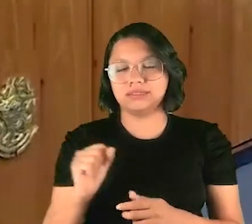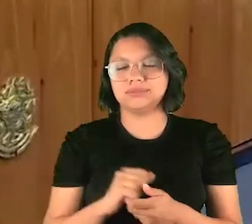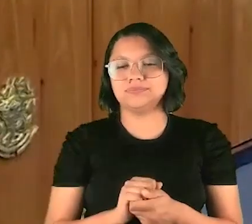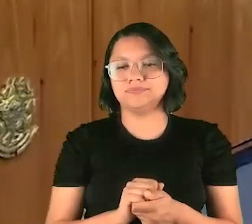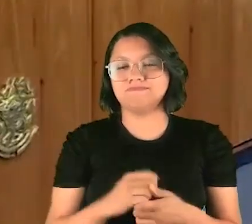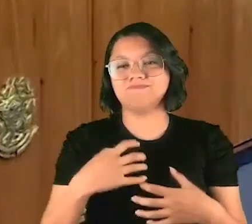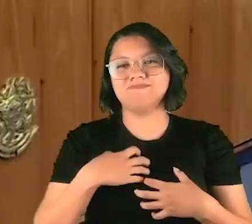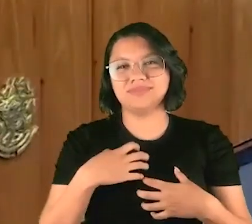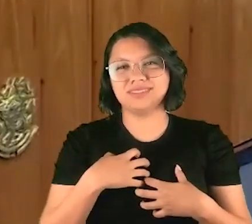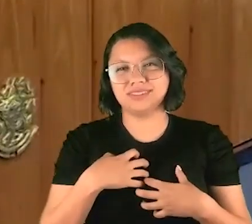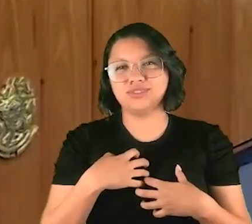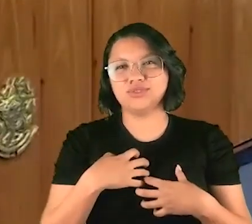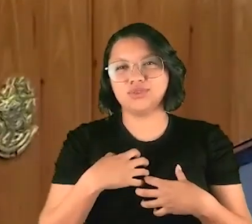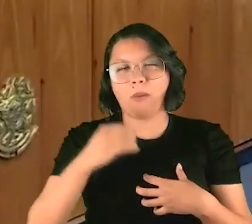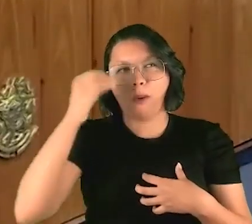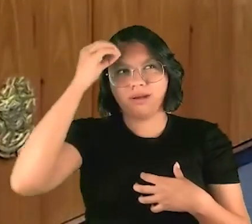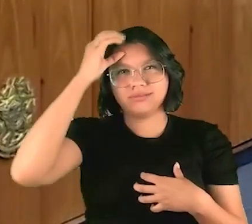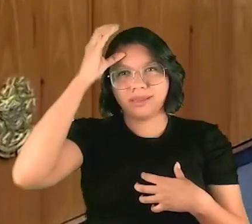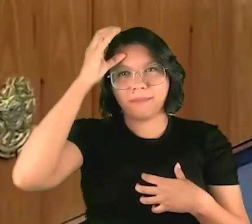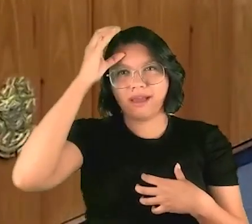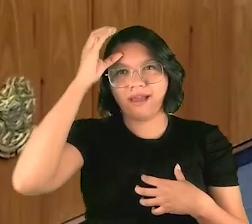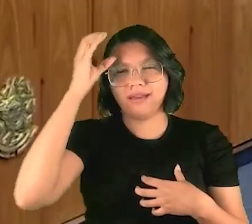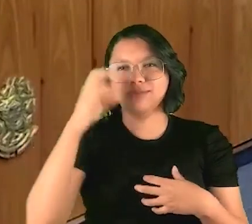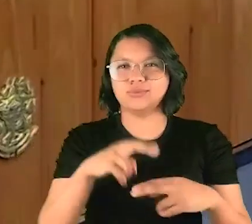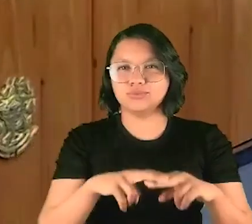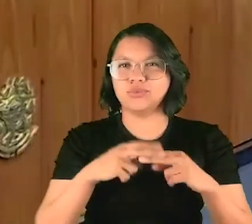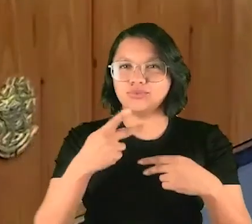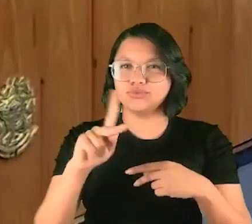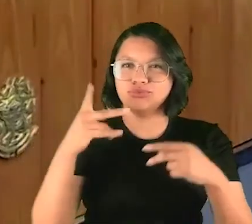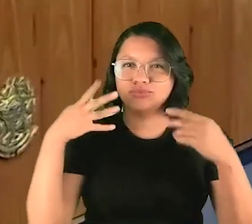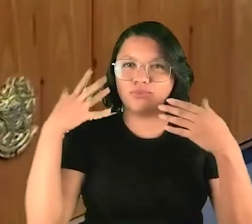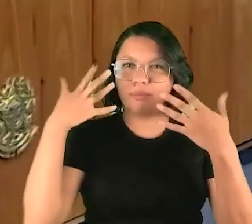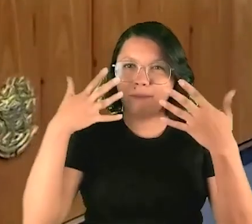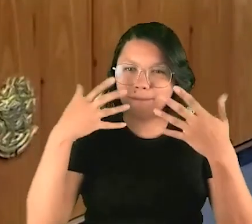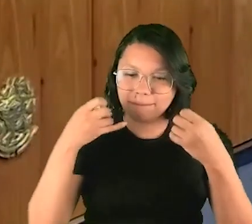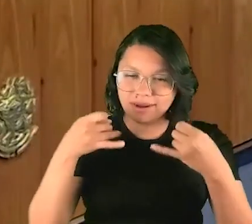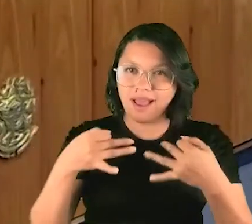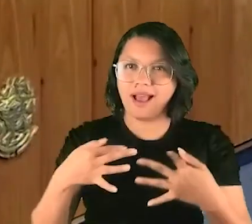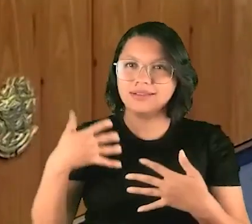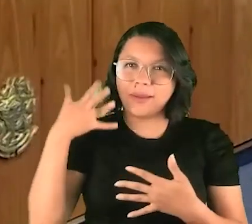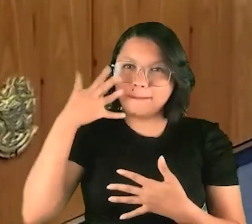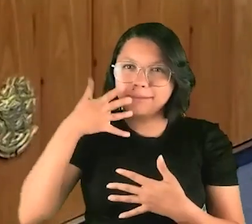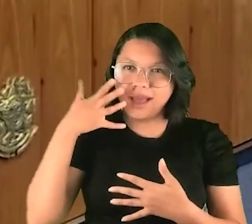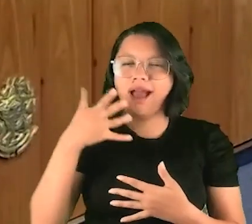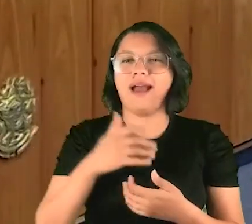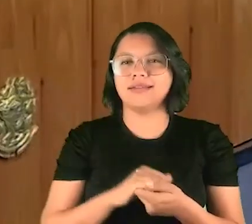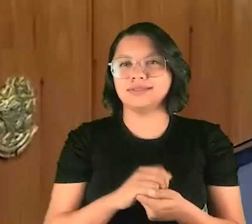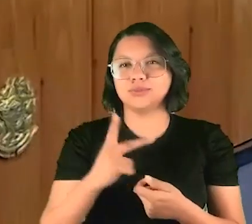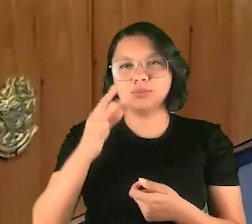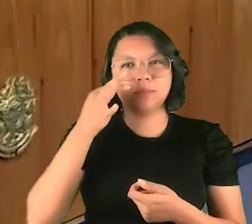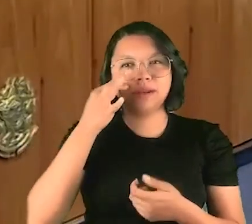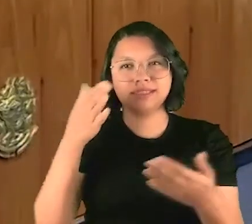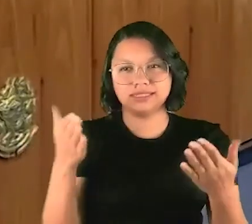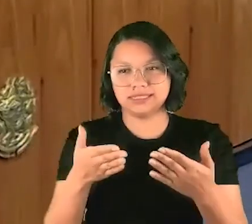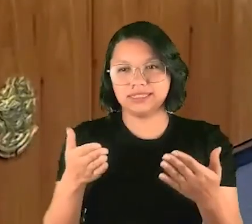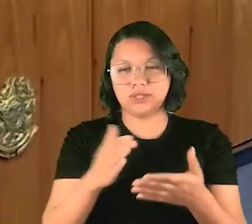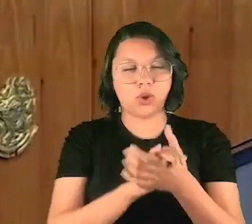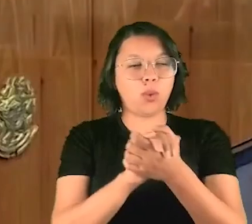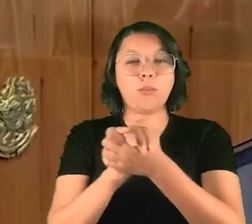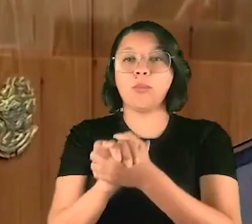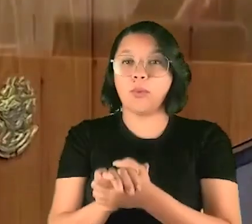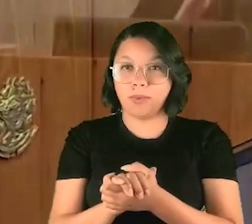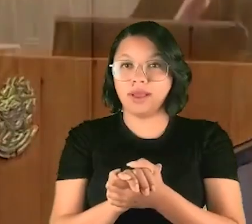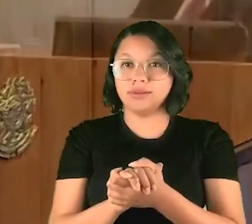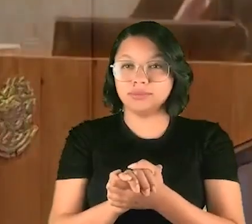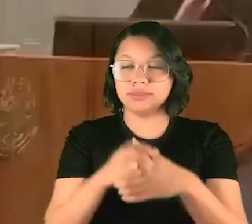fiquei me sentindo muito enriquecido e prestigiado pela sua presença aqui. E por isso me dirijo,